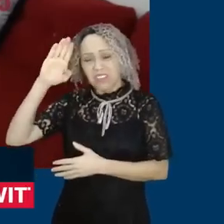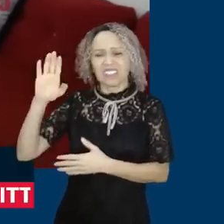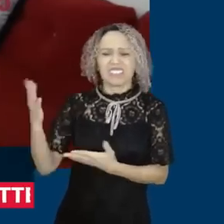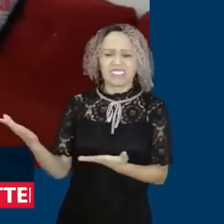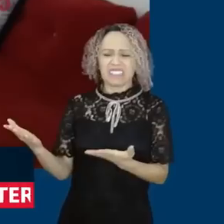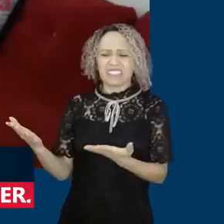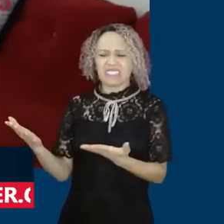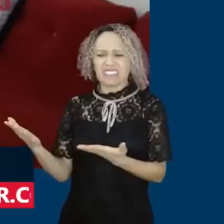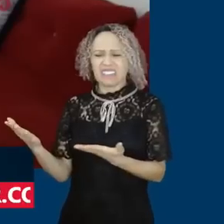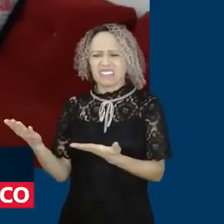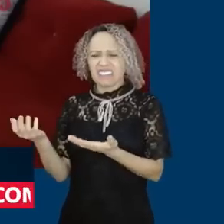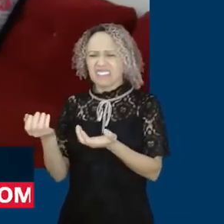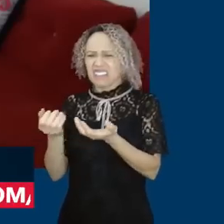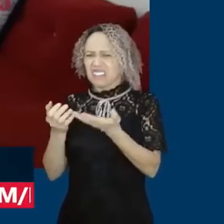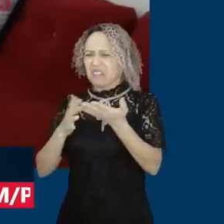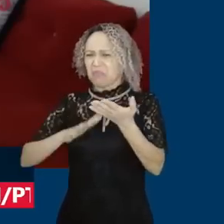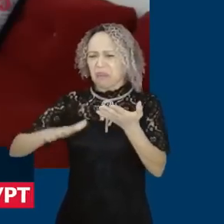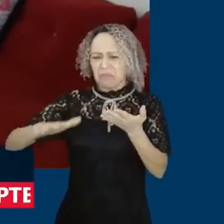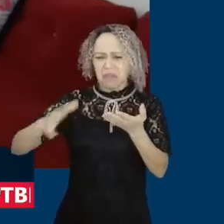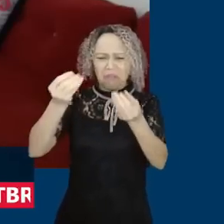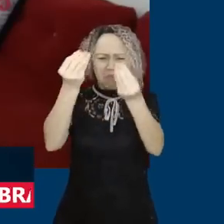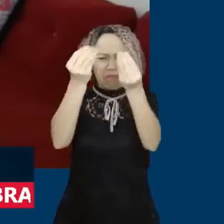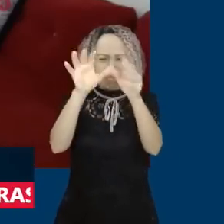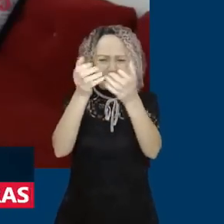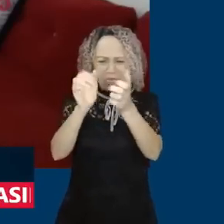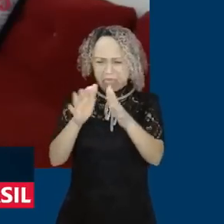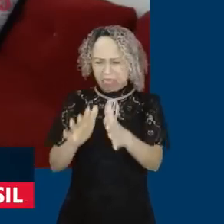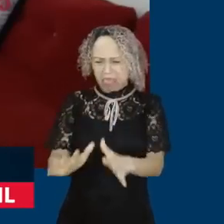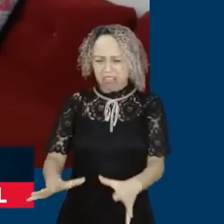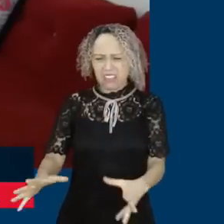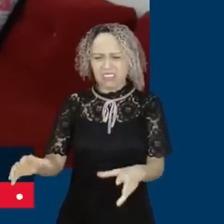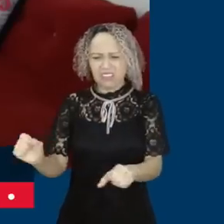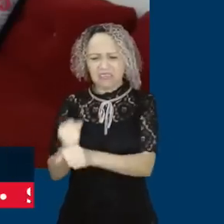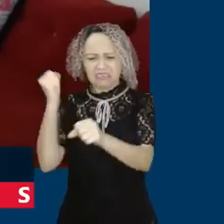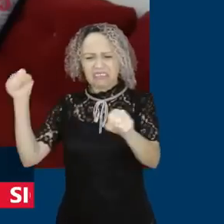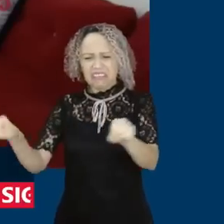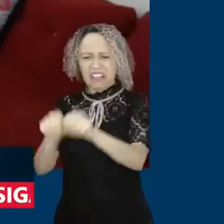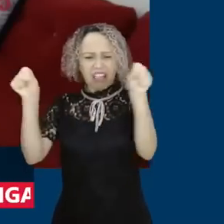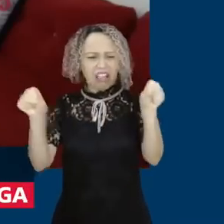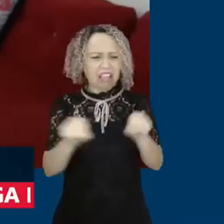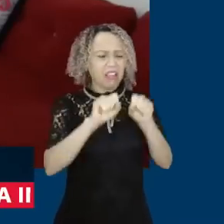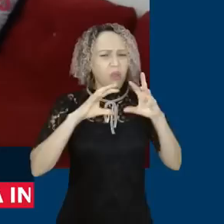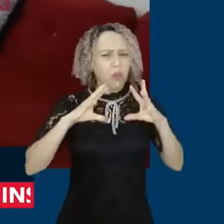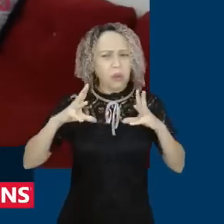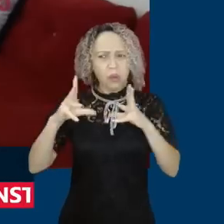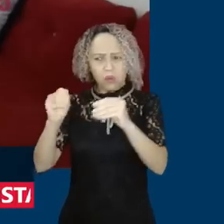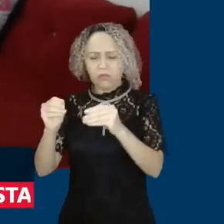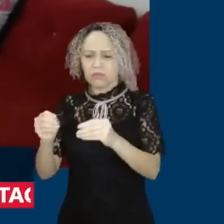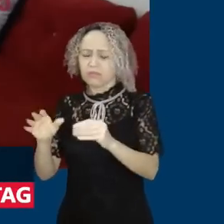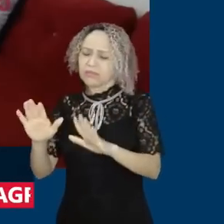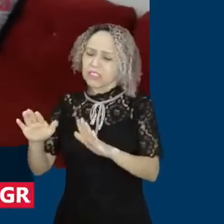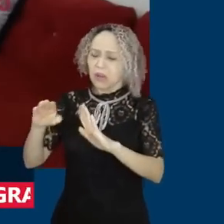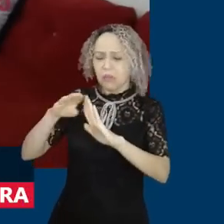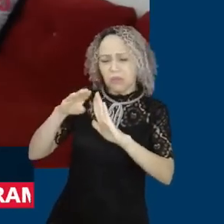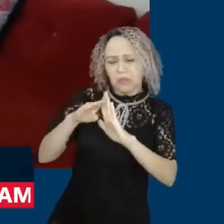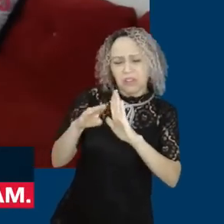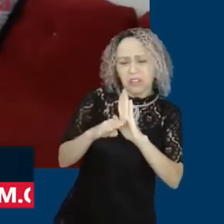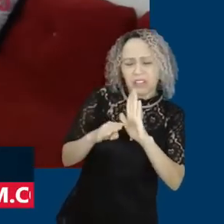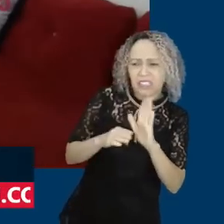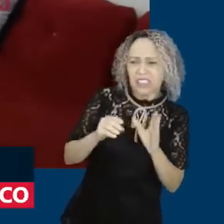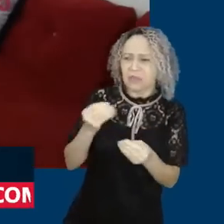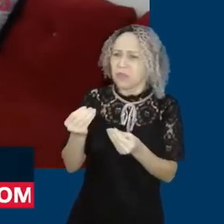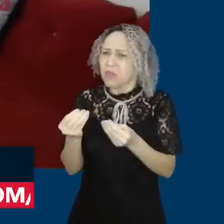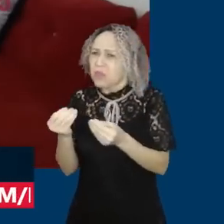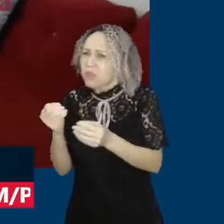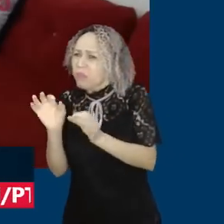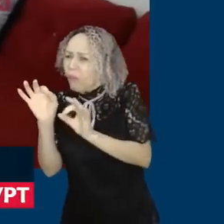ele destruiu e o que gerou de prejuízos com programas, seja programas mal gerenciados e feitos sem nenhum